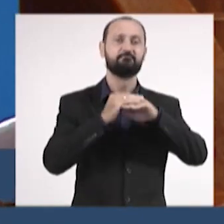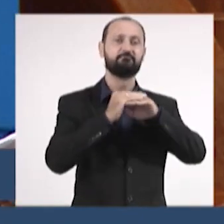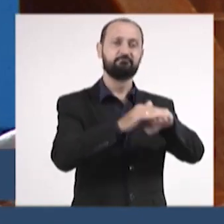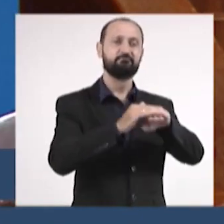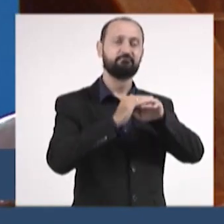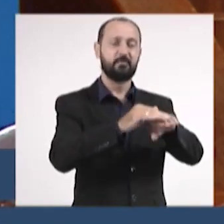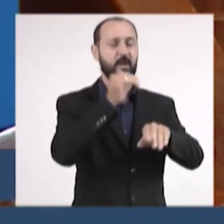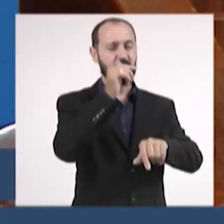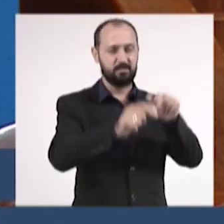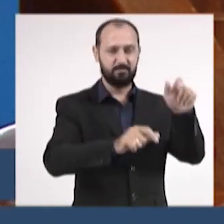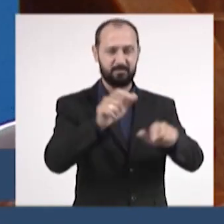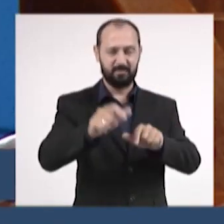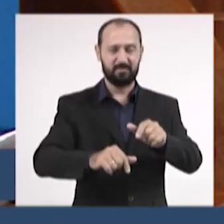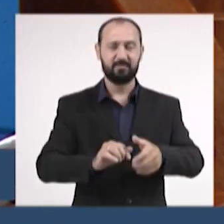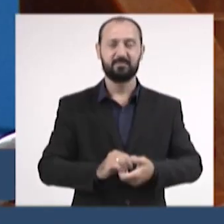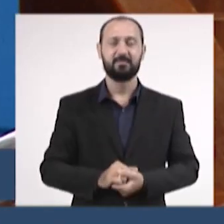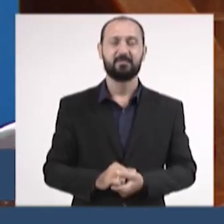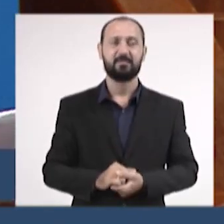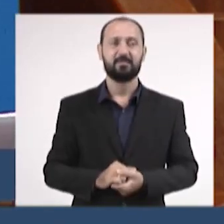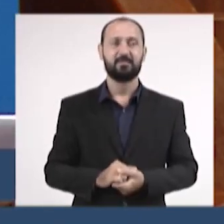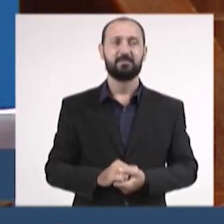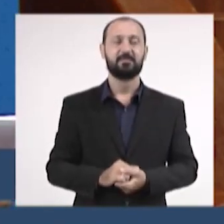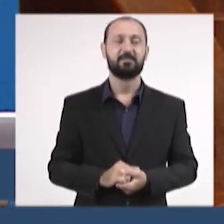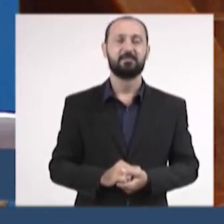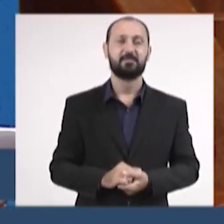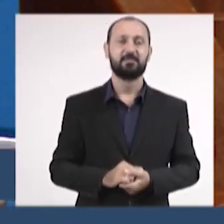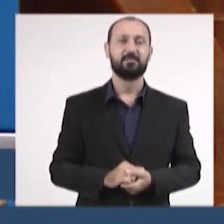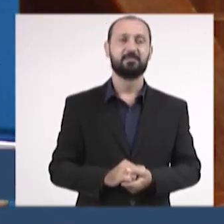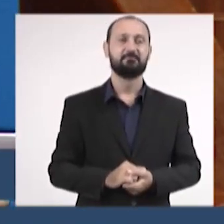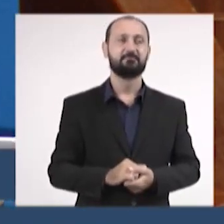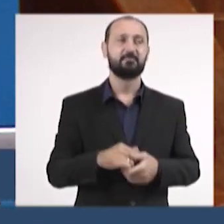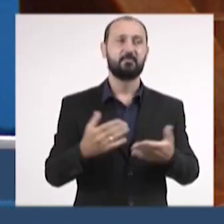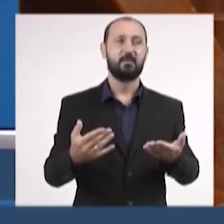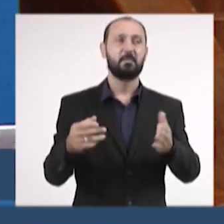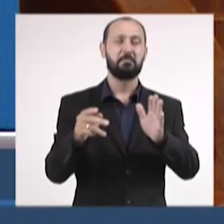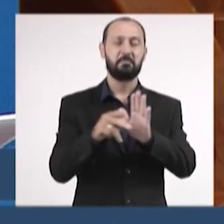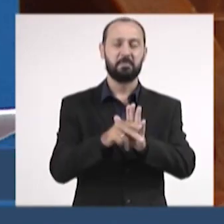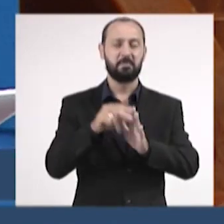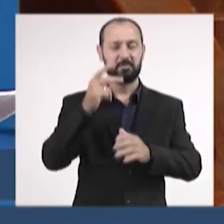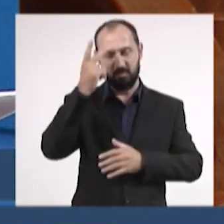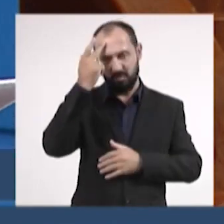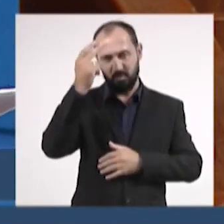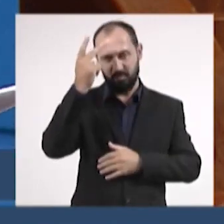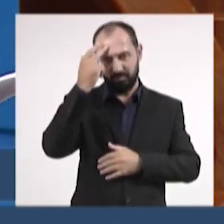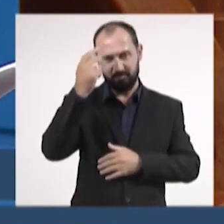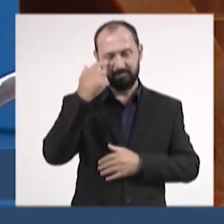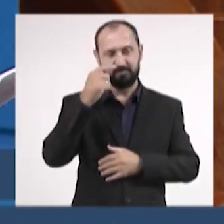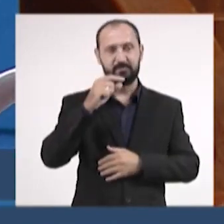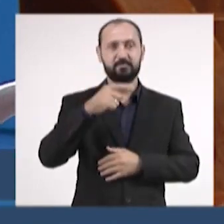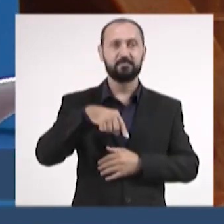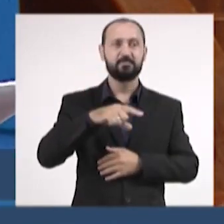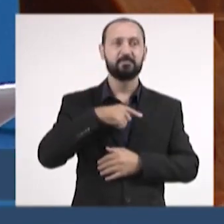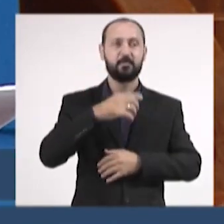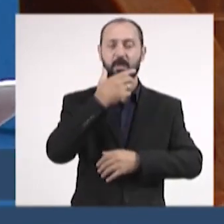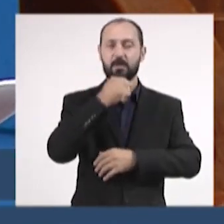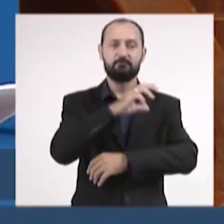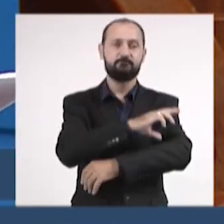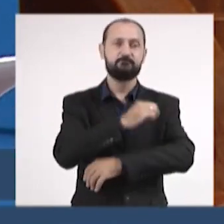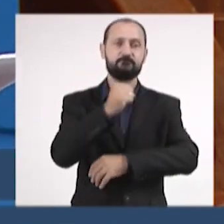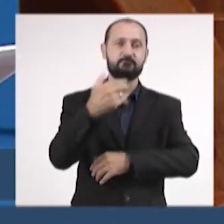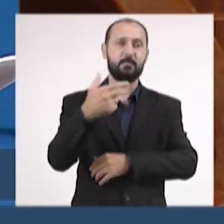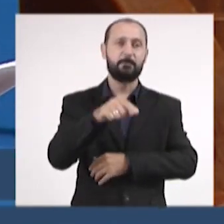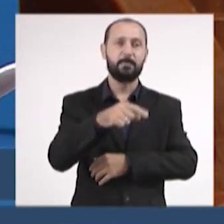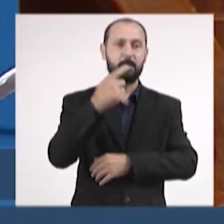ofensivamente às mulheres nesses canais. Além do vocabulário em comum, canais ditos